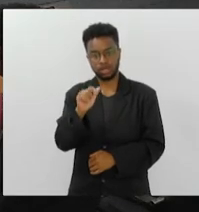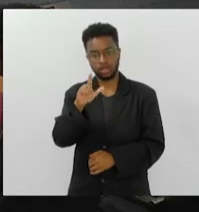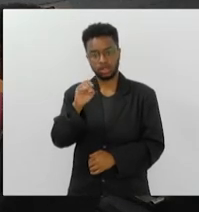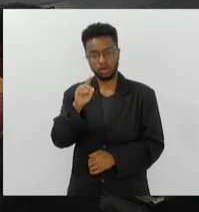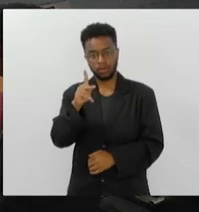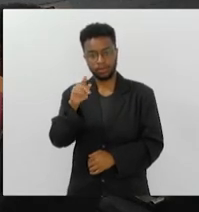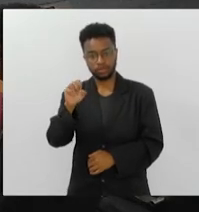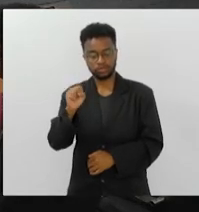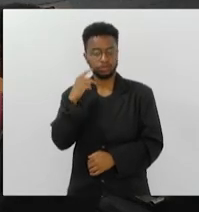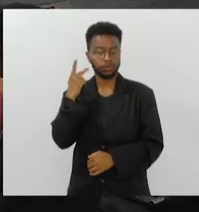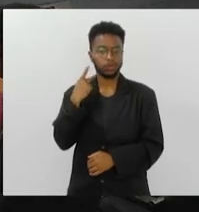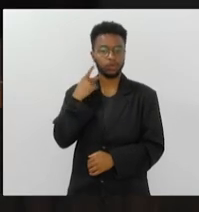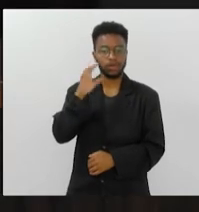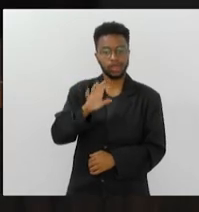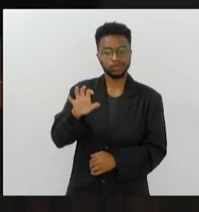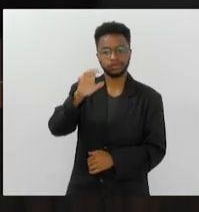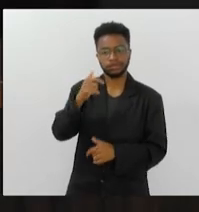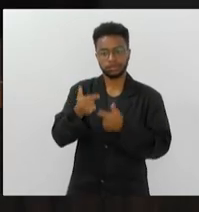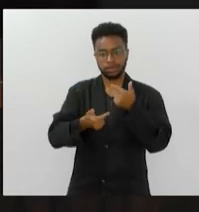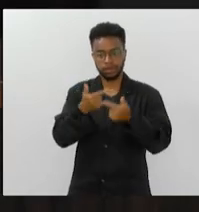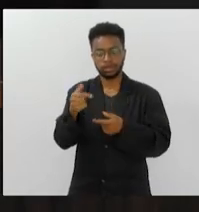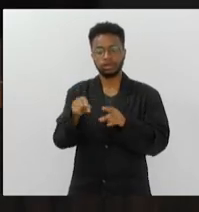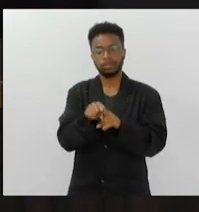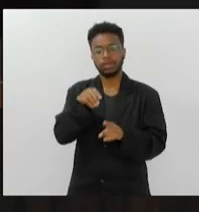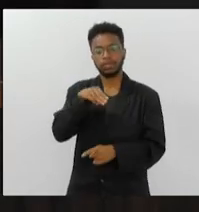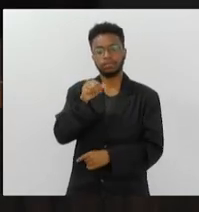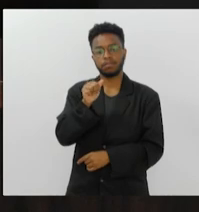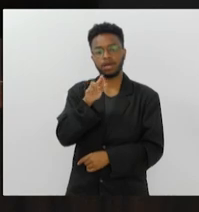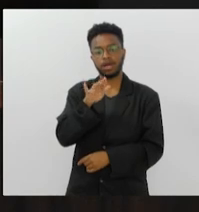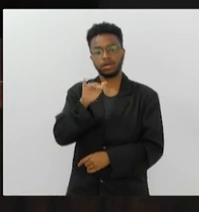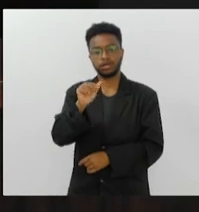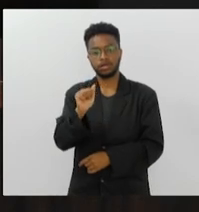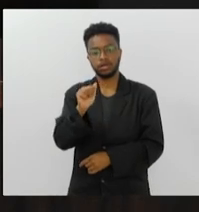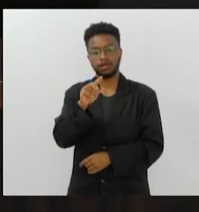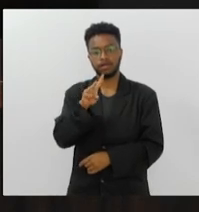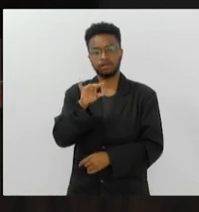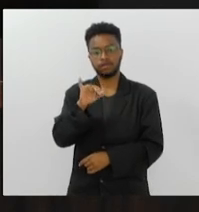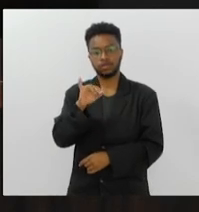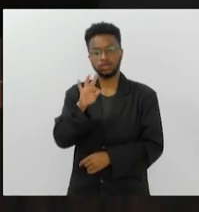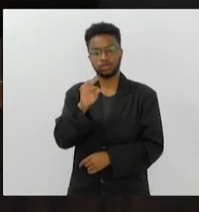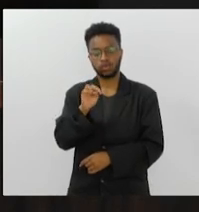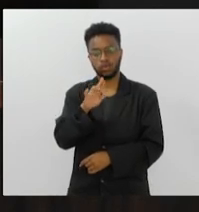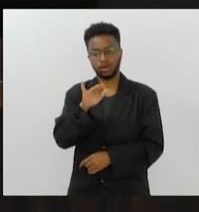trabalho, da doutora Maria Vitória Susequim,